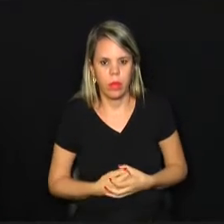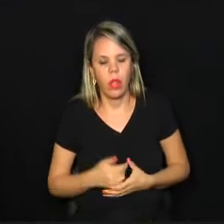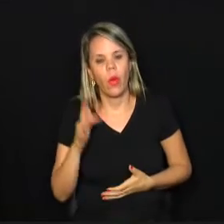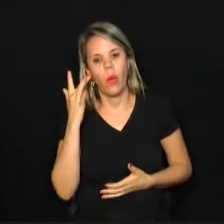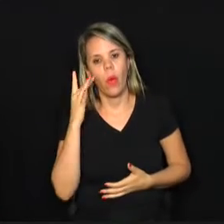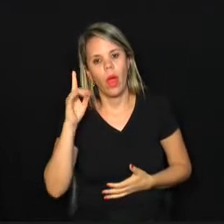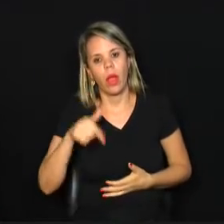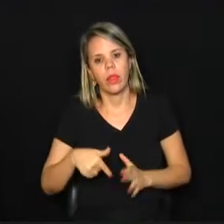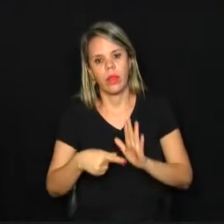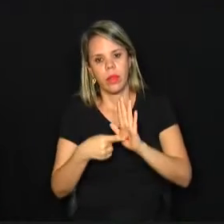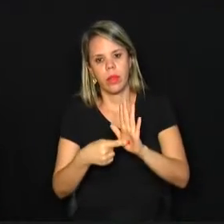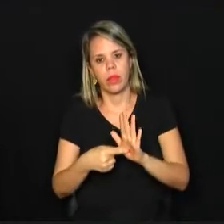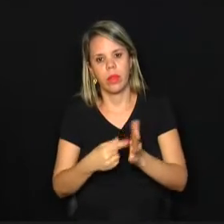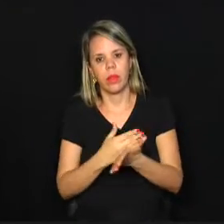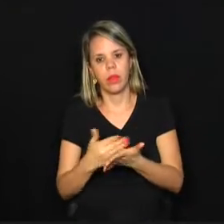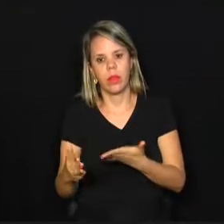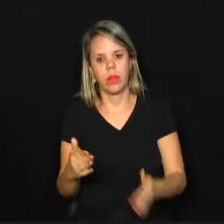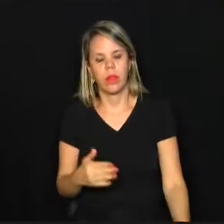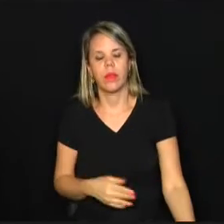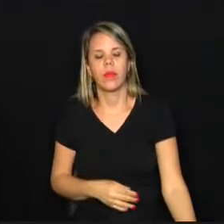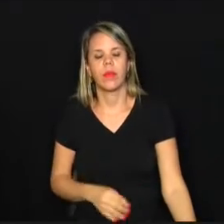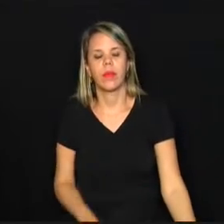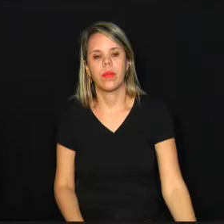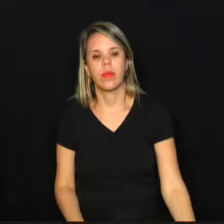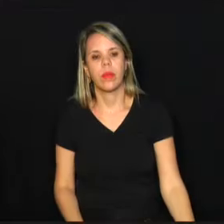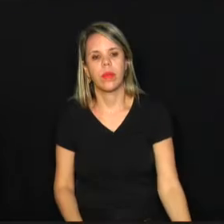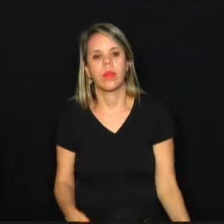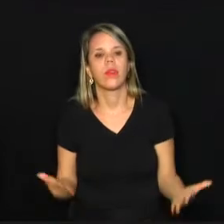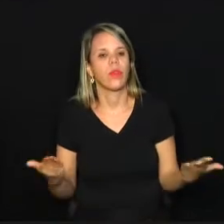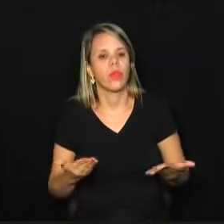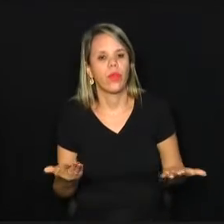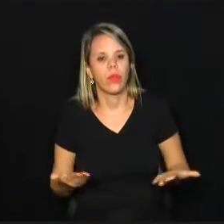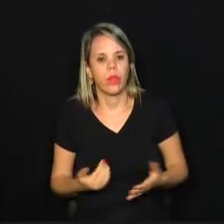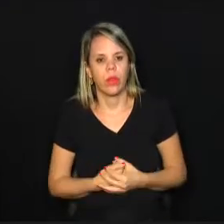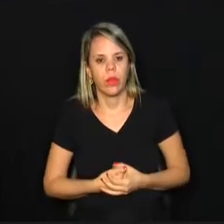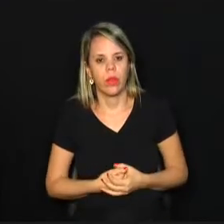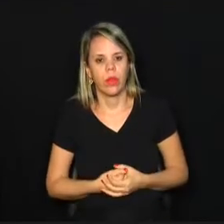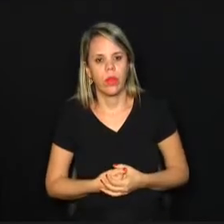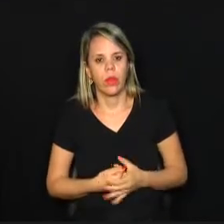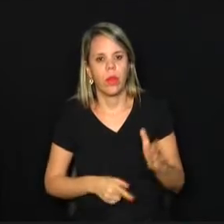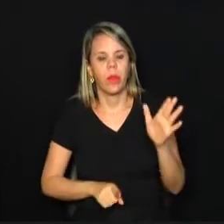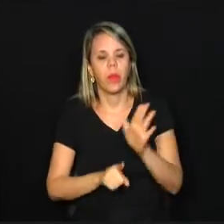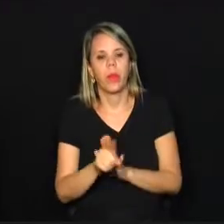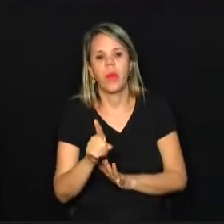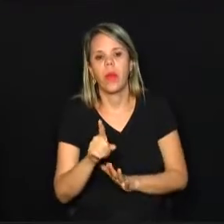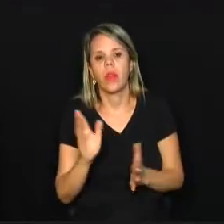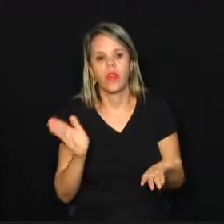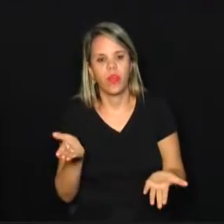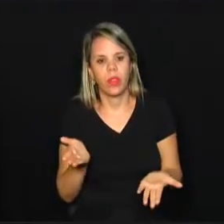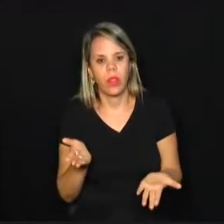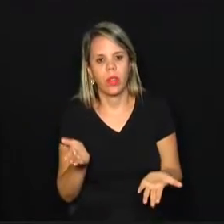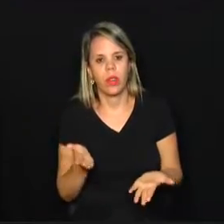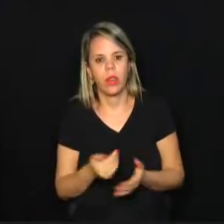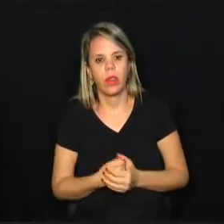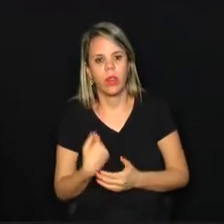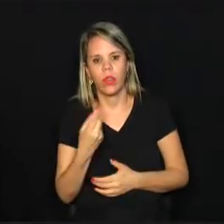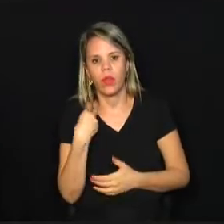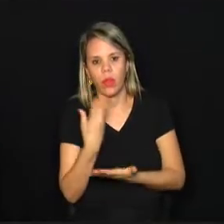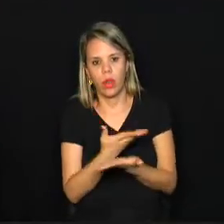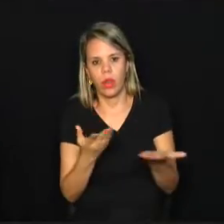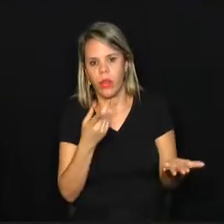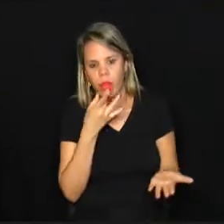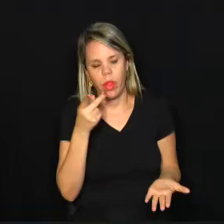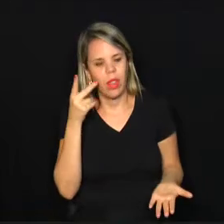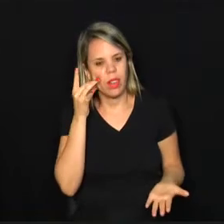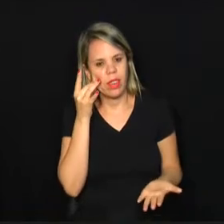é a apresentação inicial e agora eu não sei se nós partimos para perguntas ou já queremos seus nobres vereadores